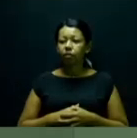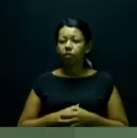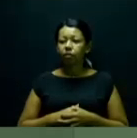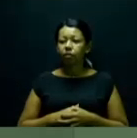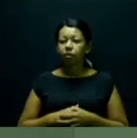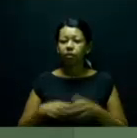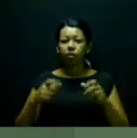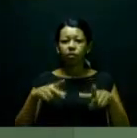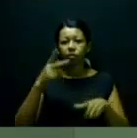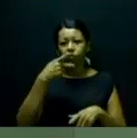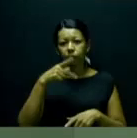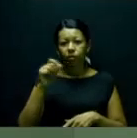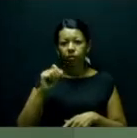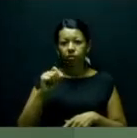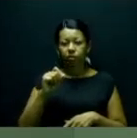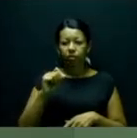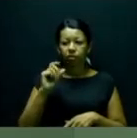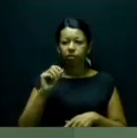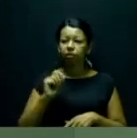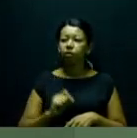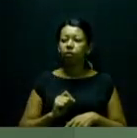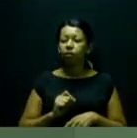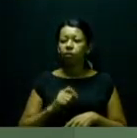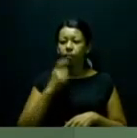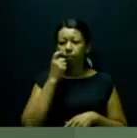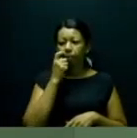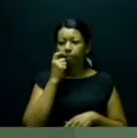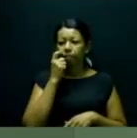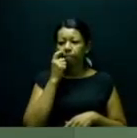onde ele diz assim, ó,